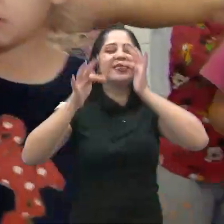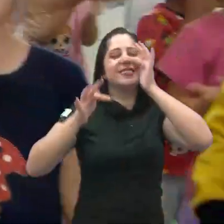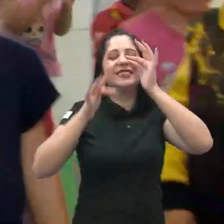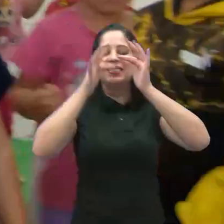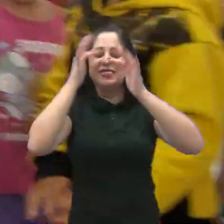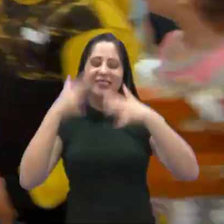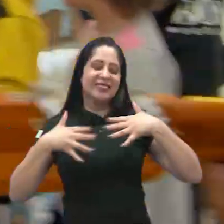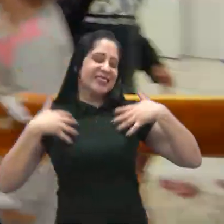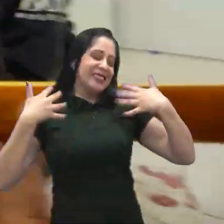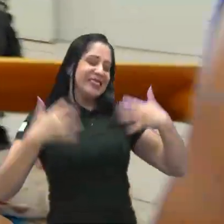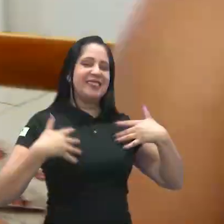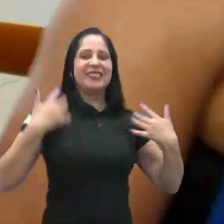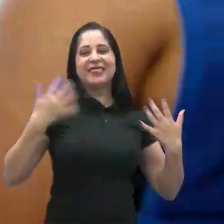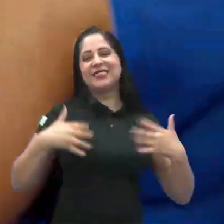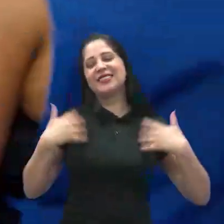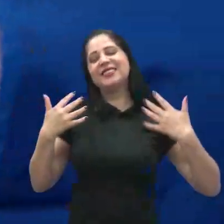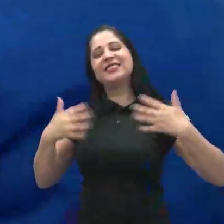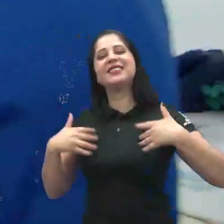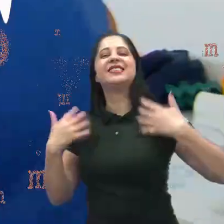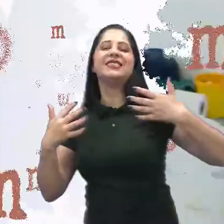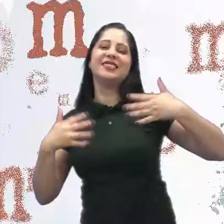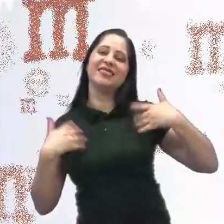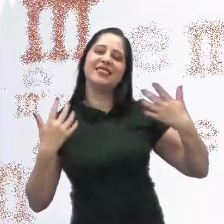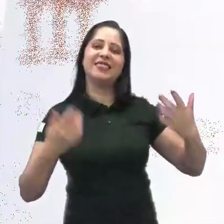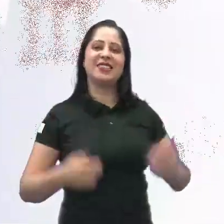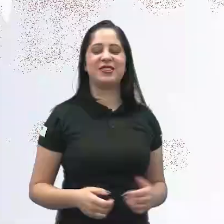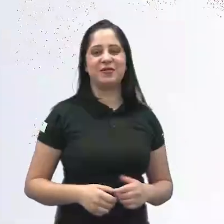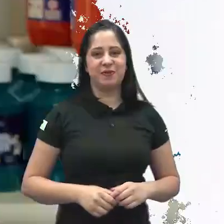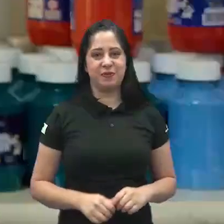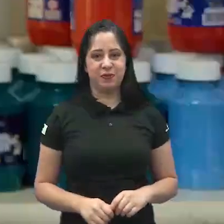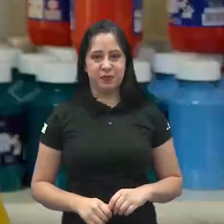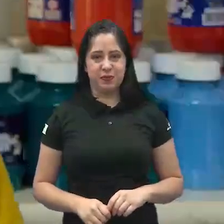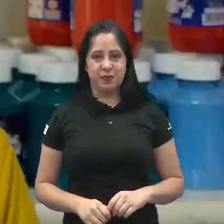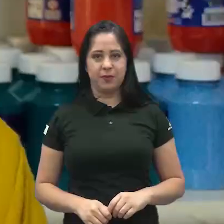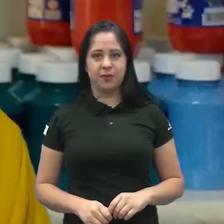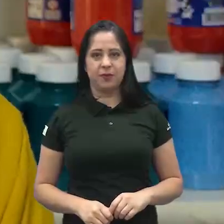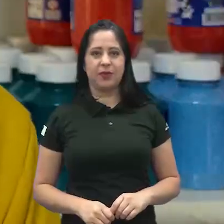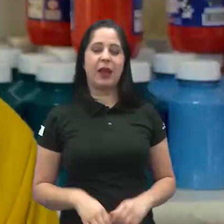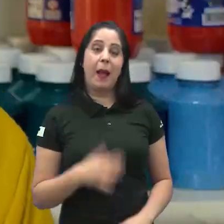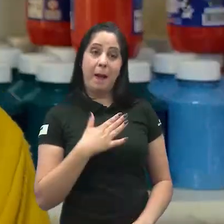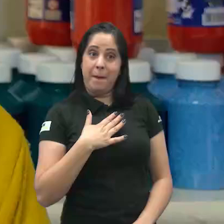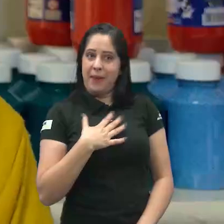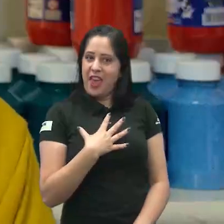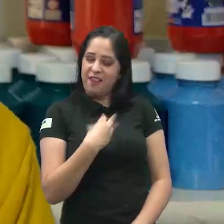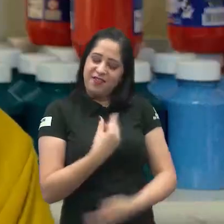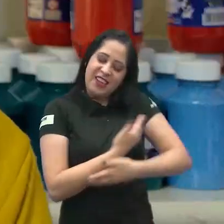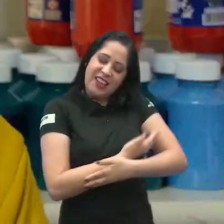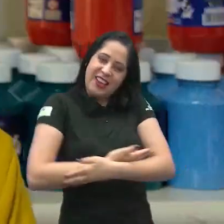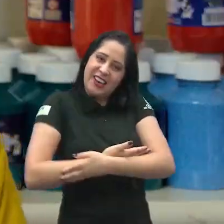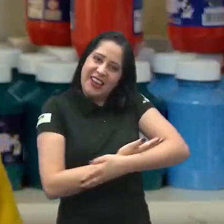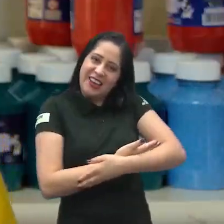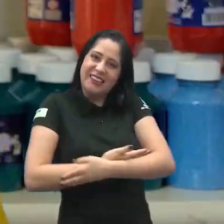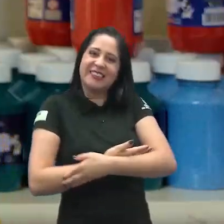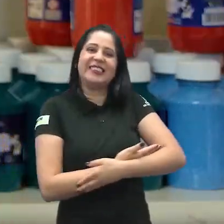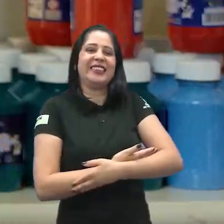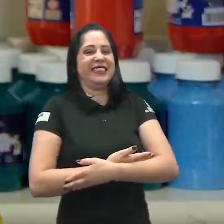Vive alegre no seu lar, no seu lar. É a minha bebezinha linda, maravilhosa,